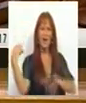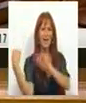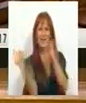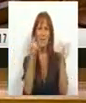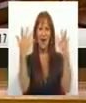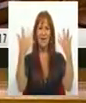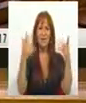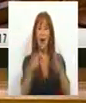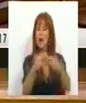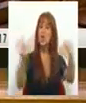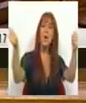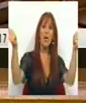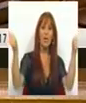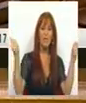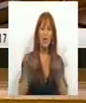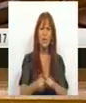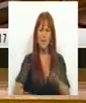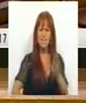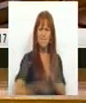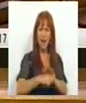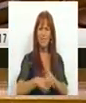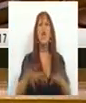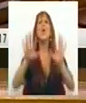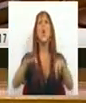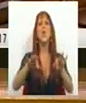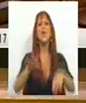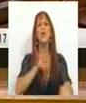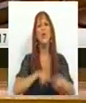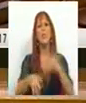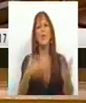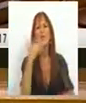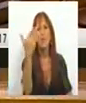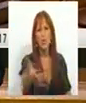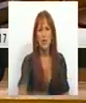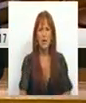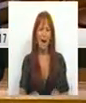debate, resolvem provocar, insinuar,